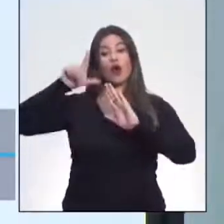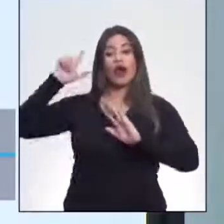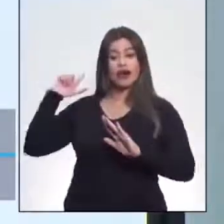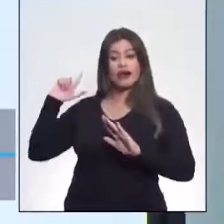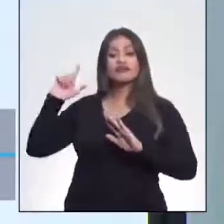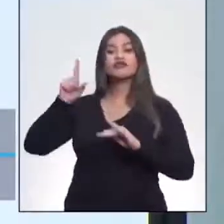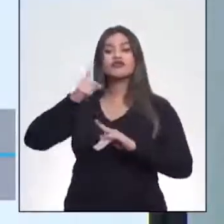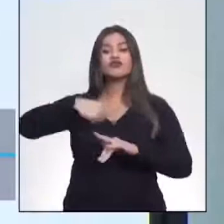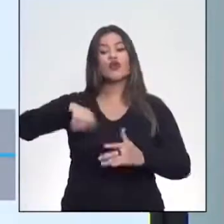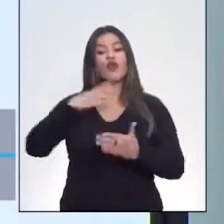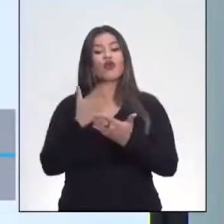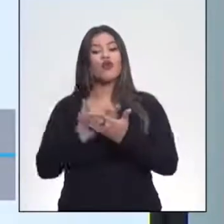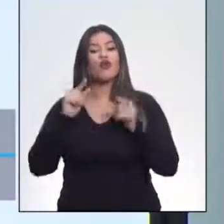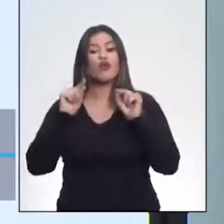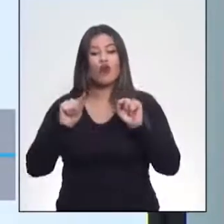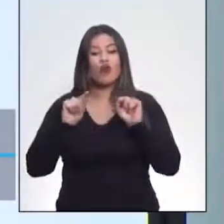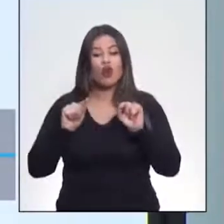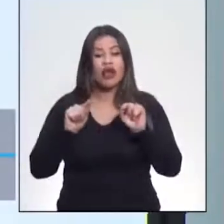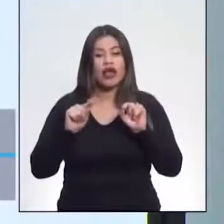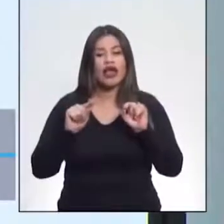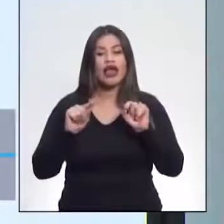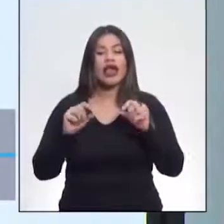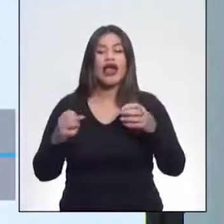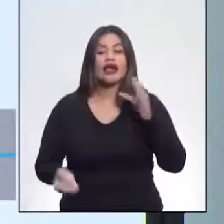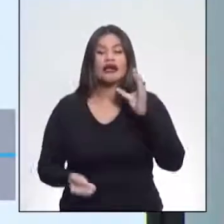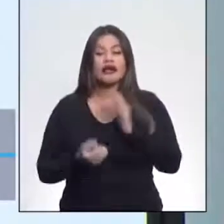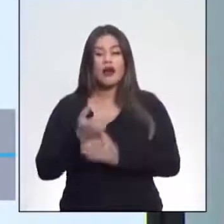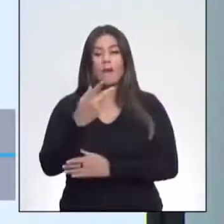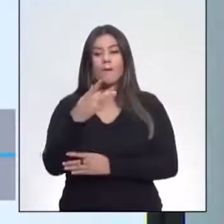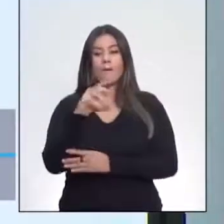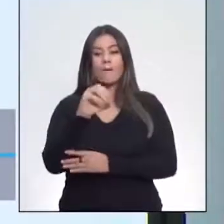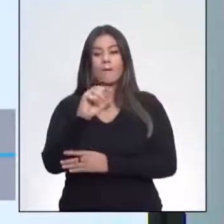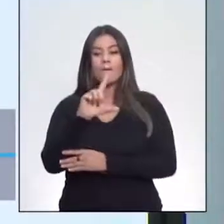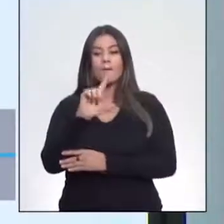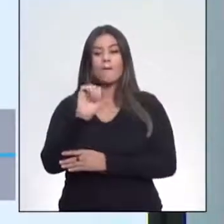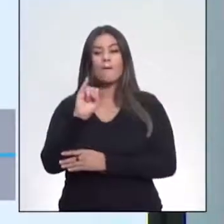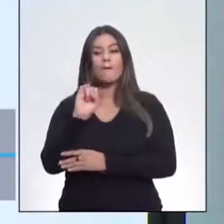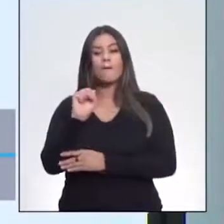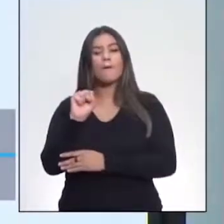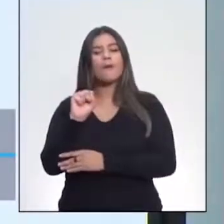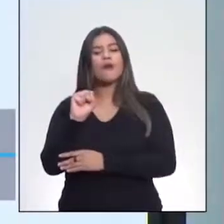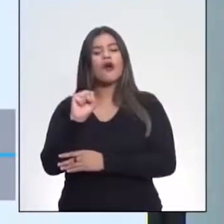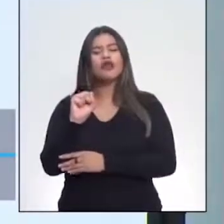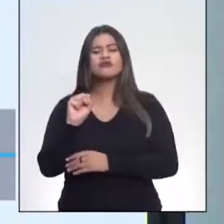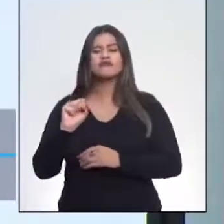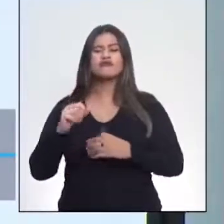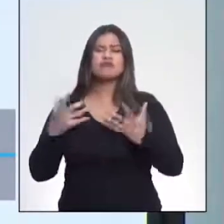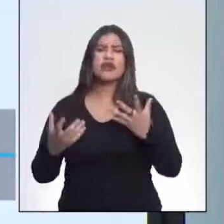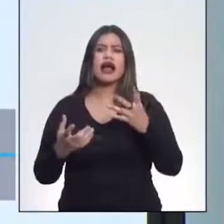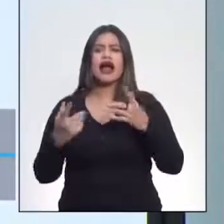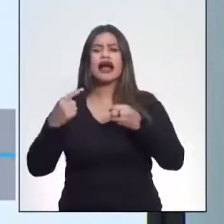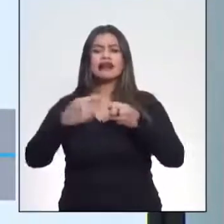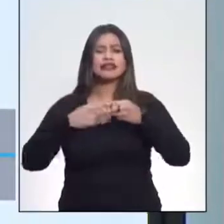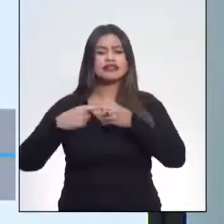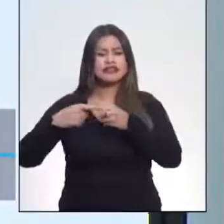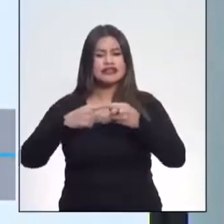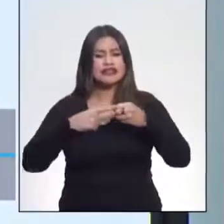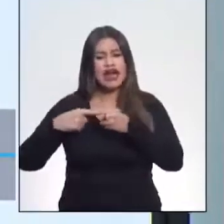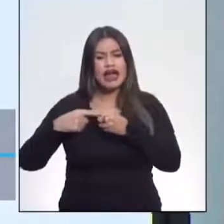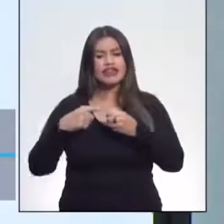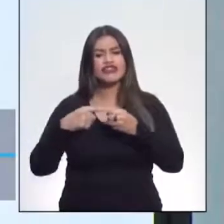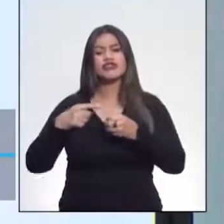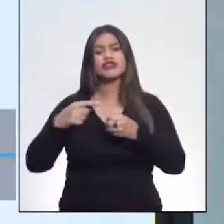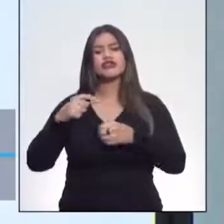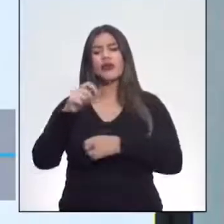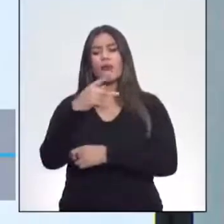estudamos a formação das polis Como que começou ali a formação da cidade óleos das